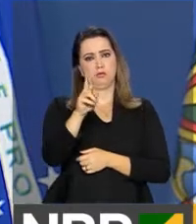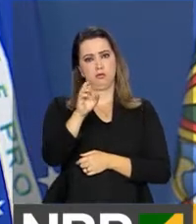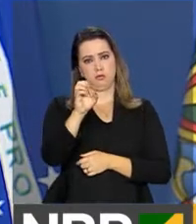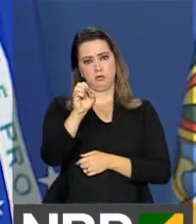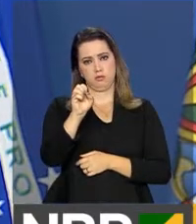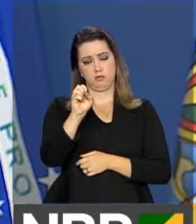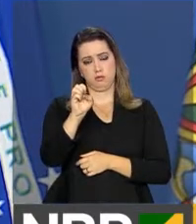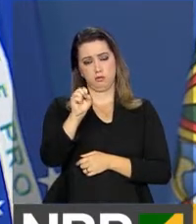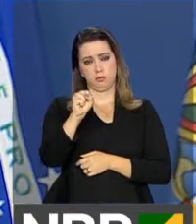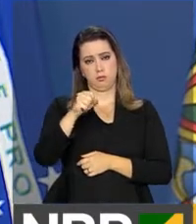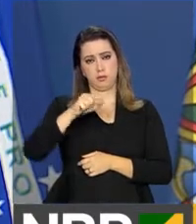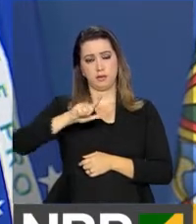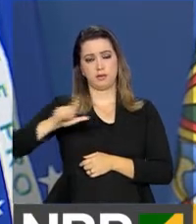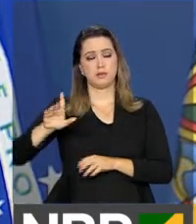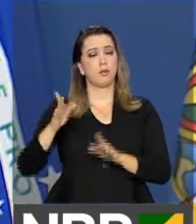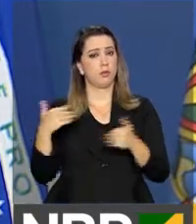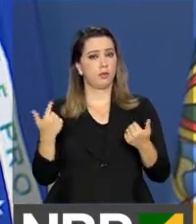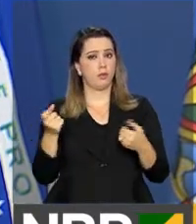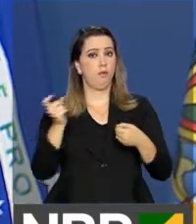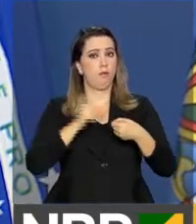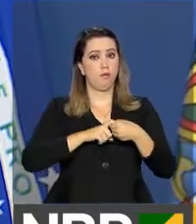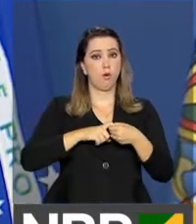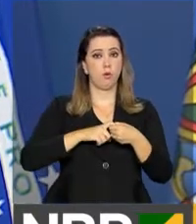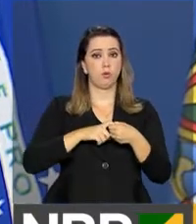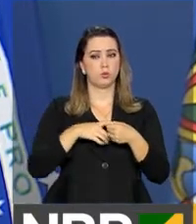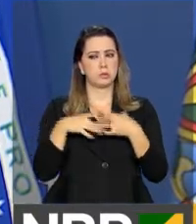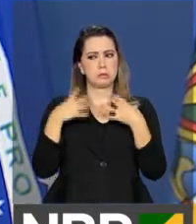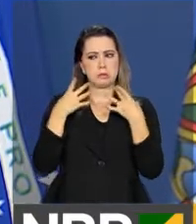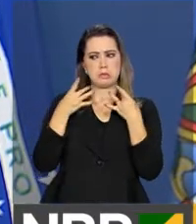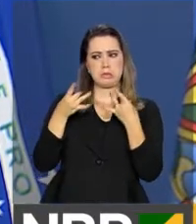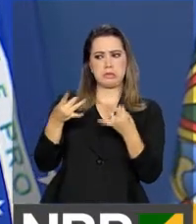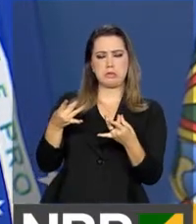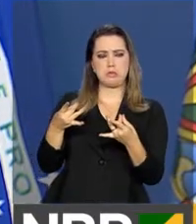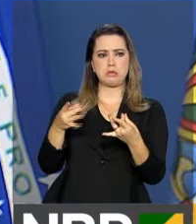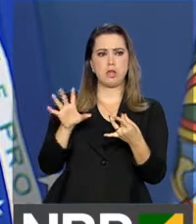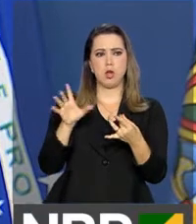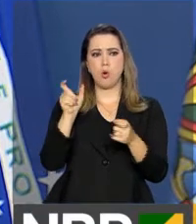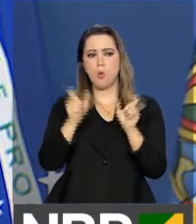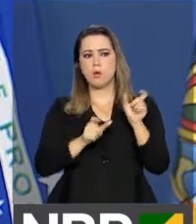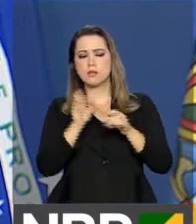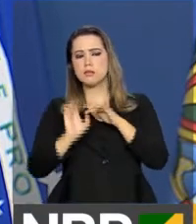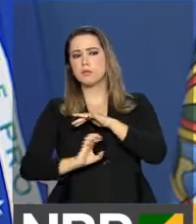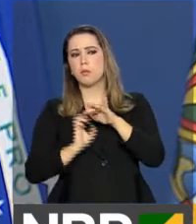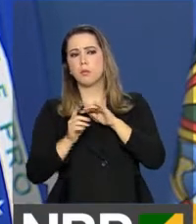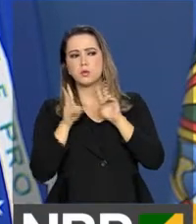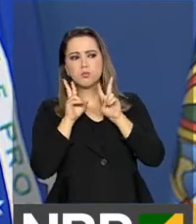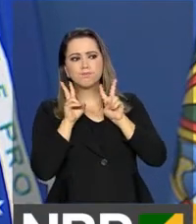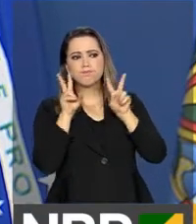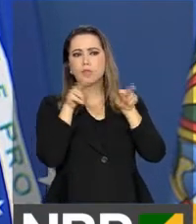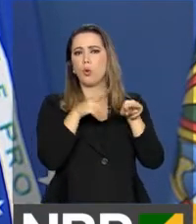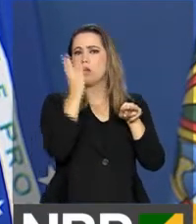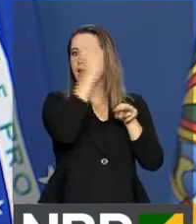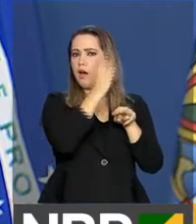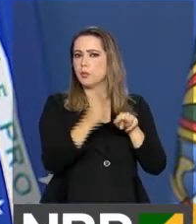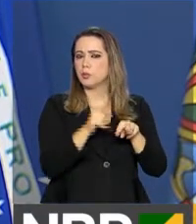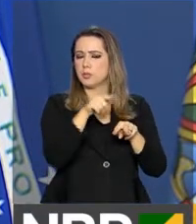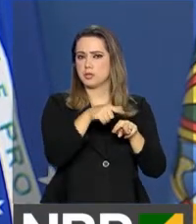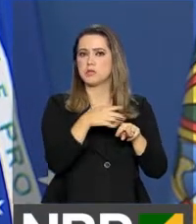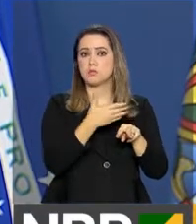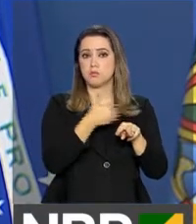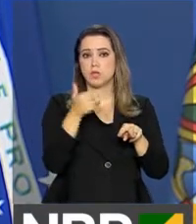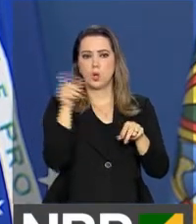voltou a despertar o interesse de grandes empresas do setor os leilões